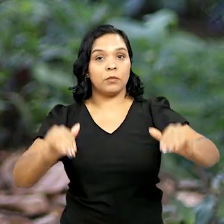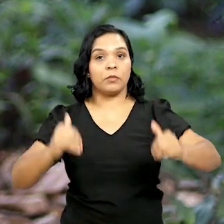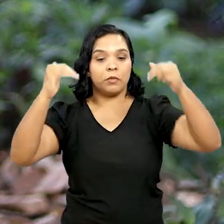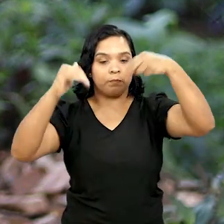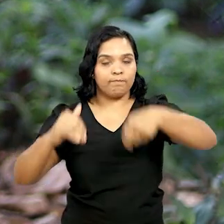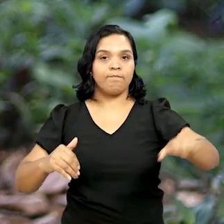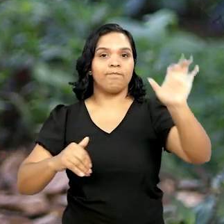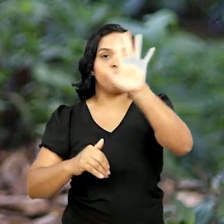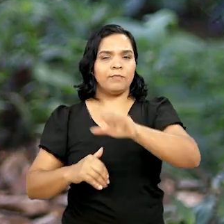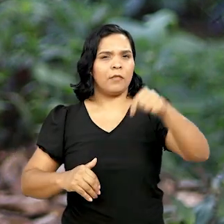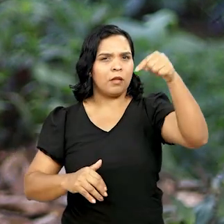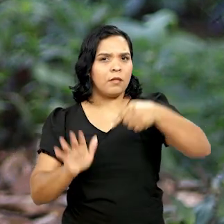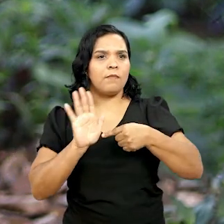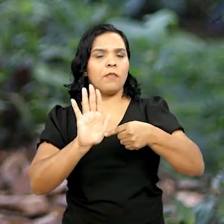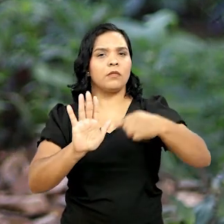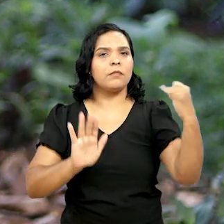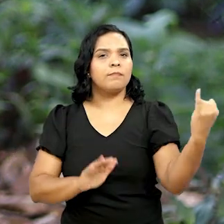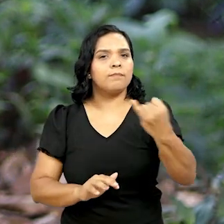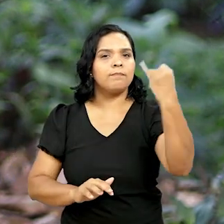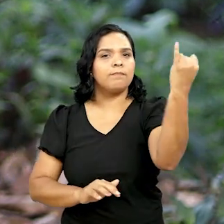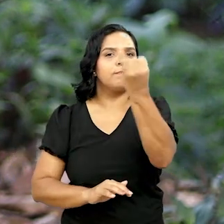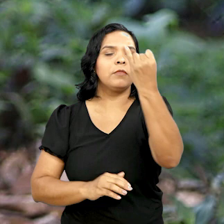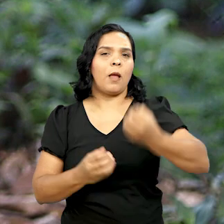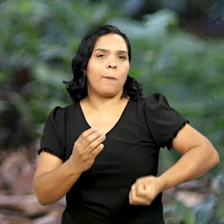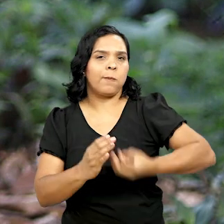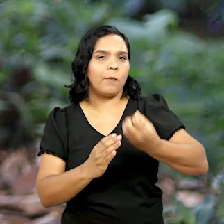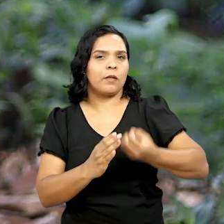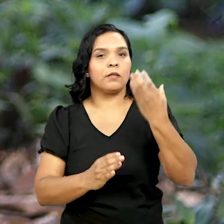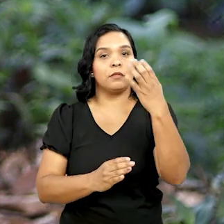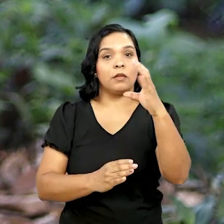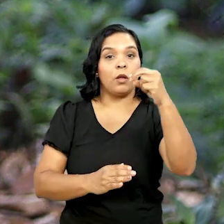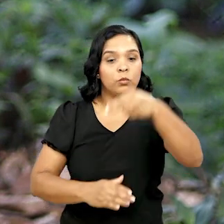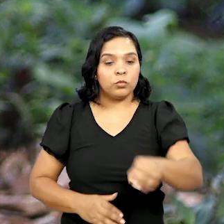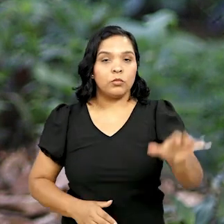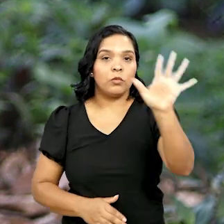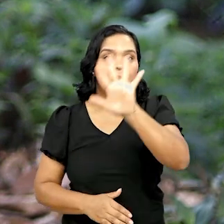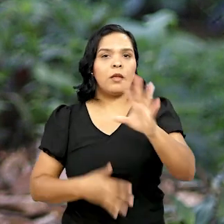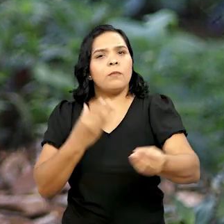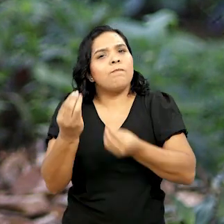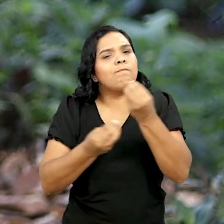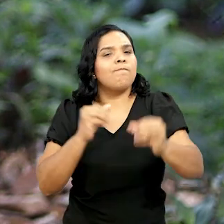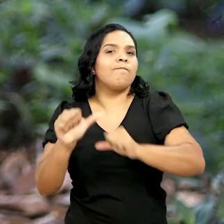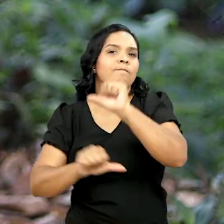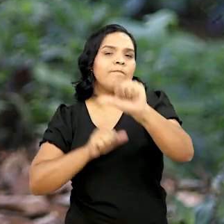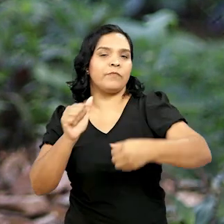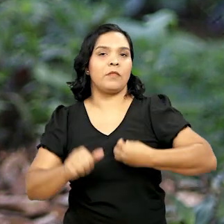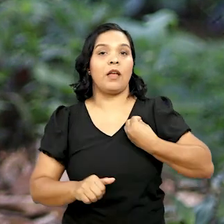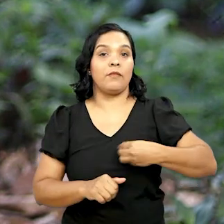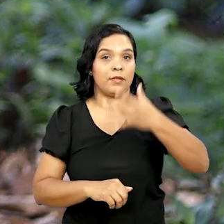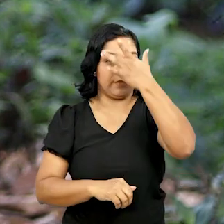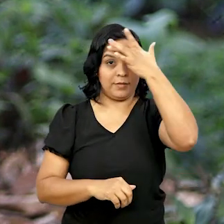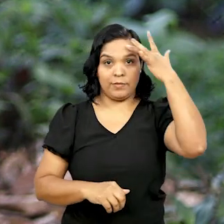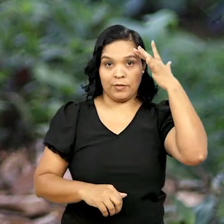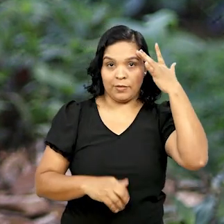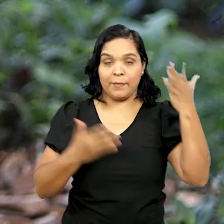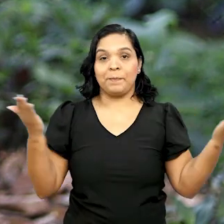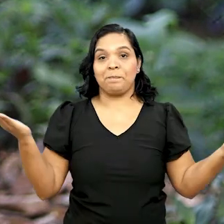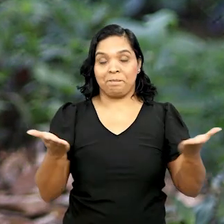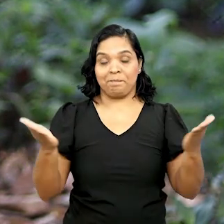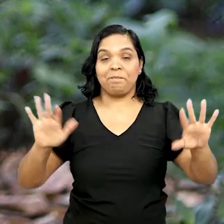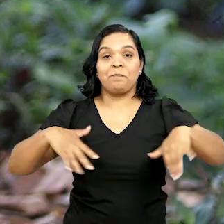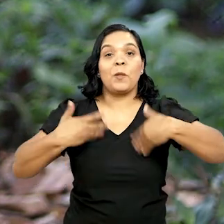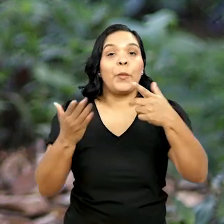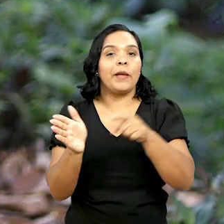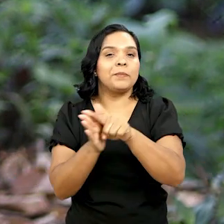superior nordestinas. Aqui a gente mostra a importância das produções científicas do Nordeste e como elas têm transformado a vida das pessoas. Vamos